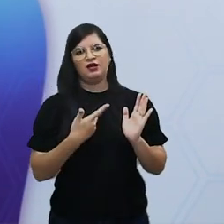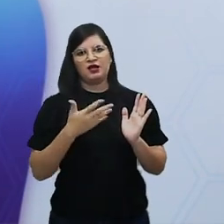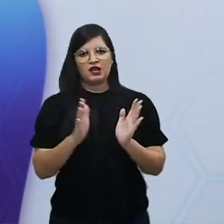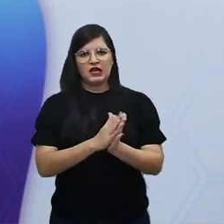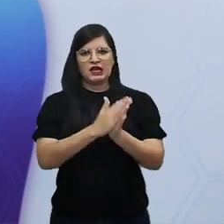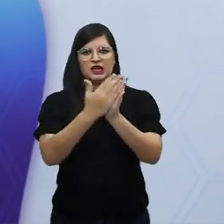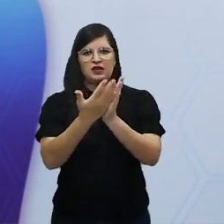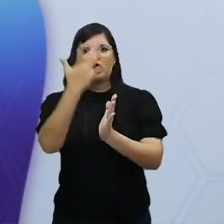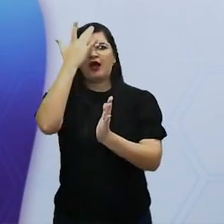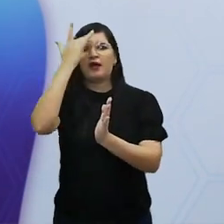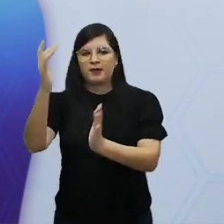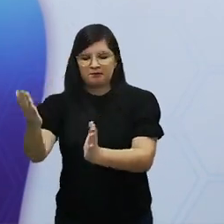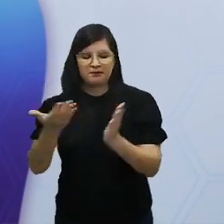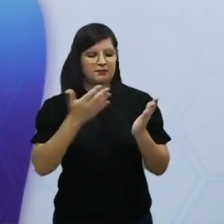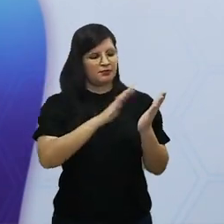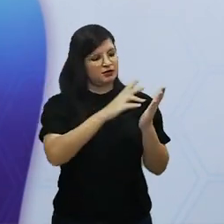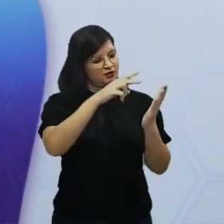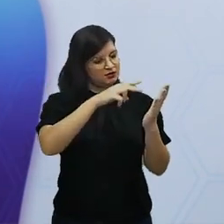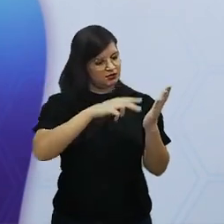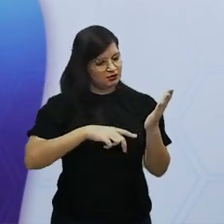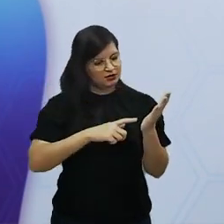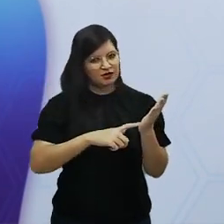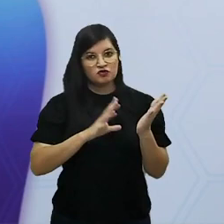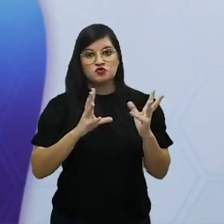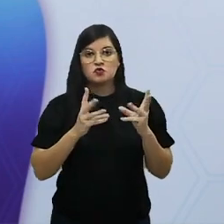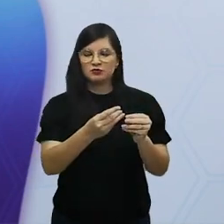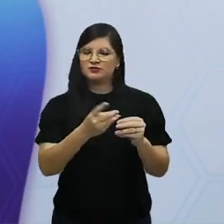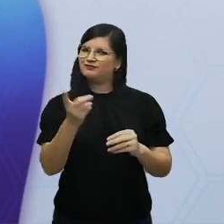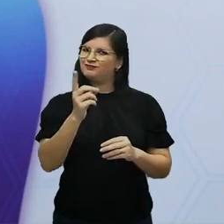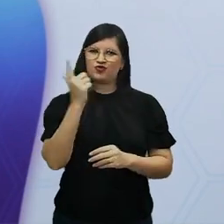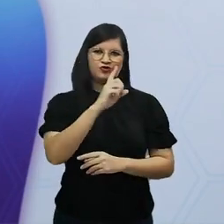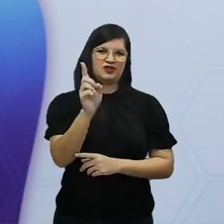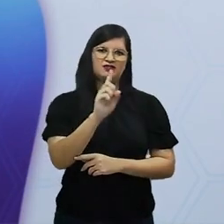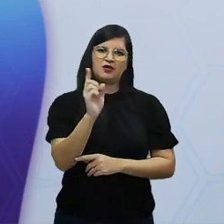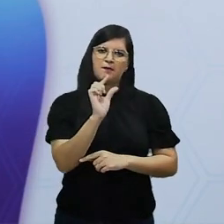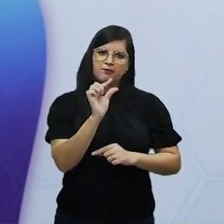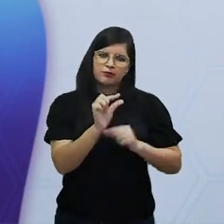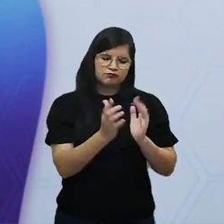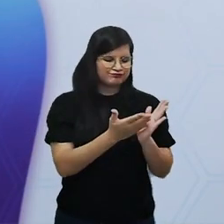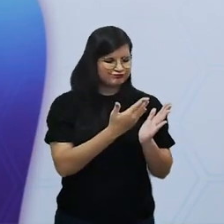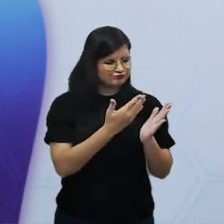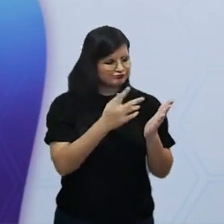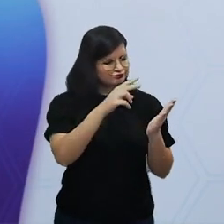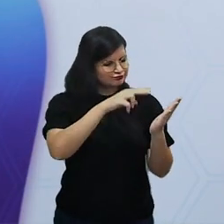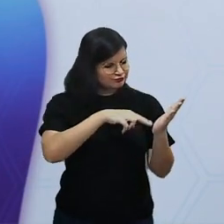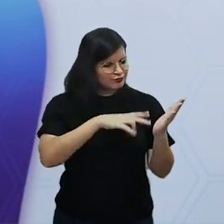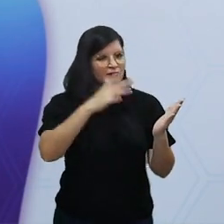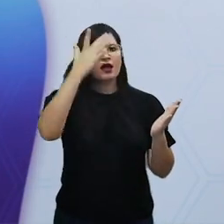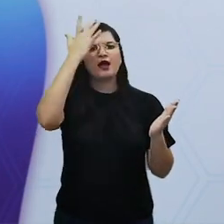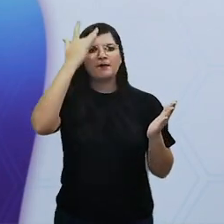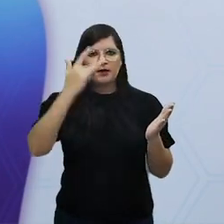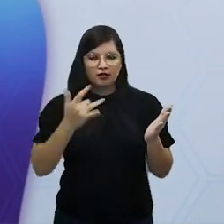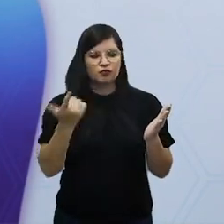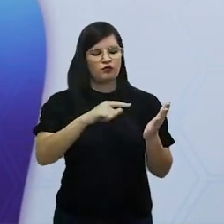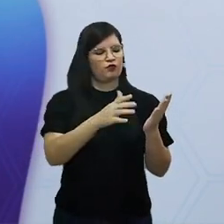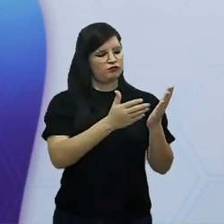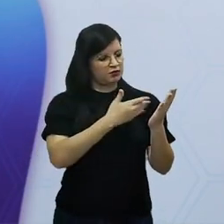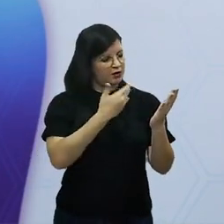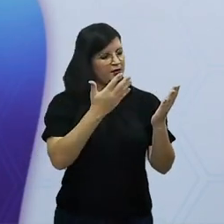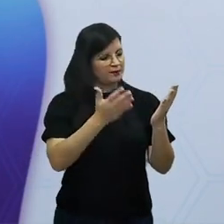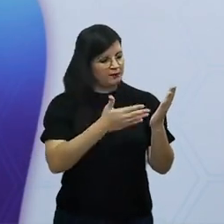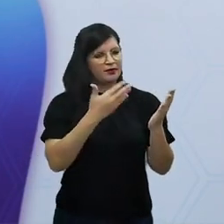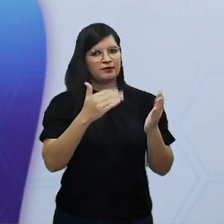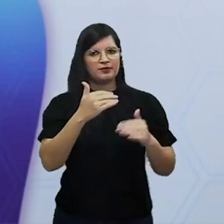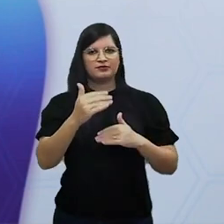livro no dia seguinte para poder ler o livro inteiro. Você não vai conseguir. Vá lendo aos pouquinhos, leia uma página no dia, no outro você lê 2 páginas, no outro 3 e por aí